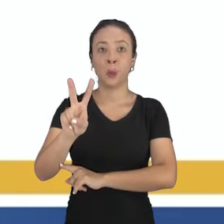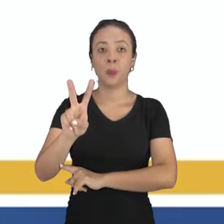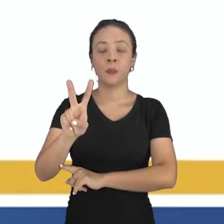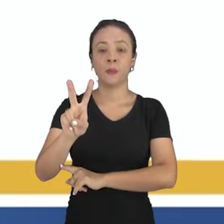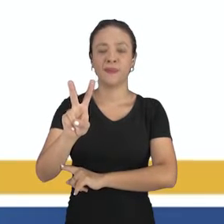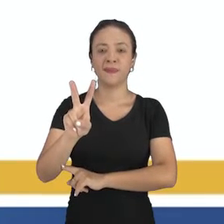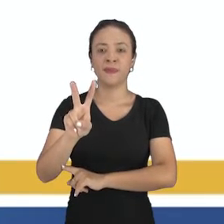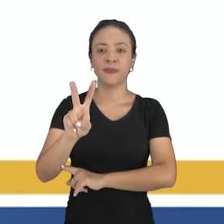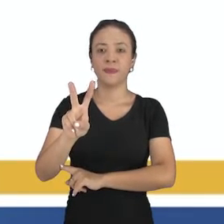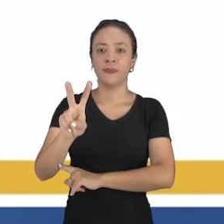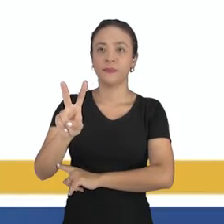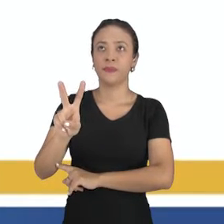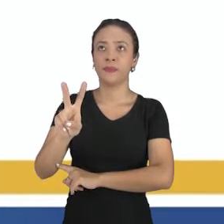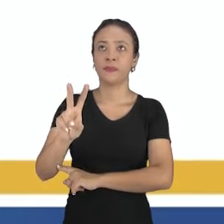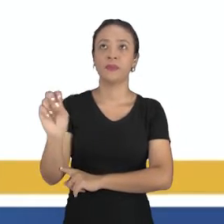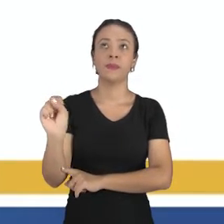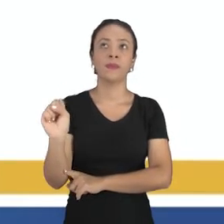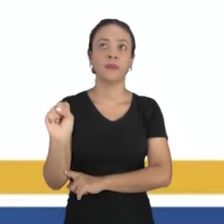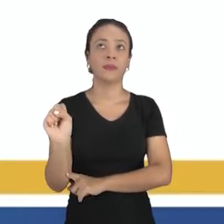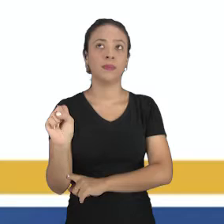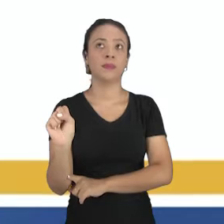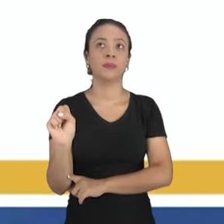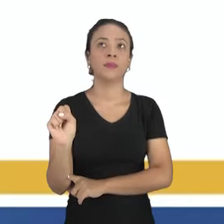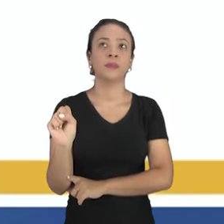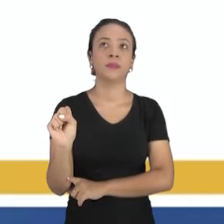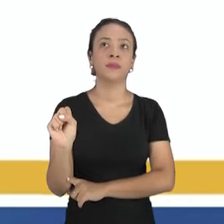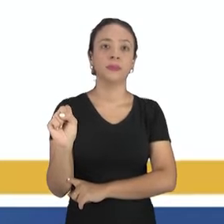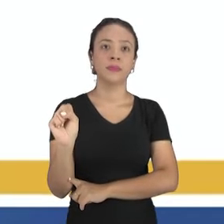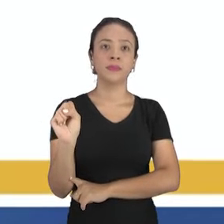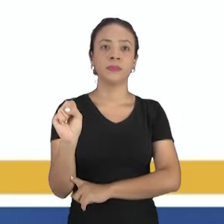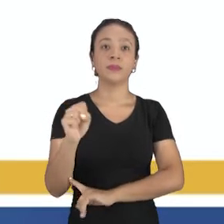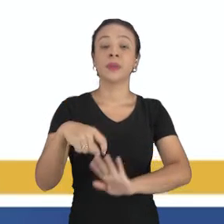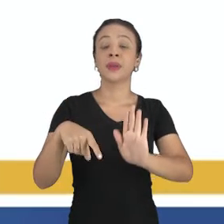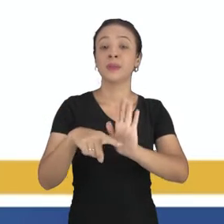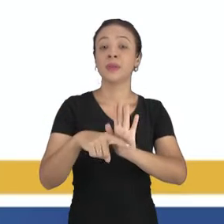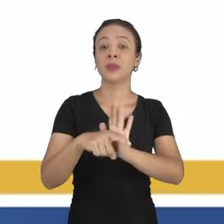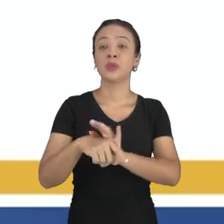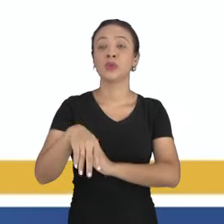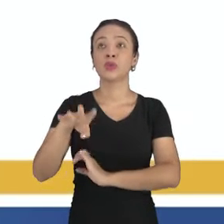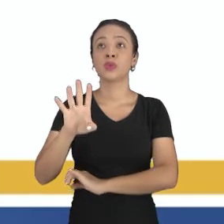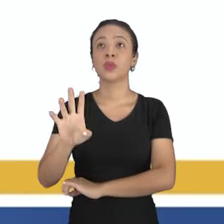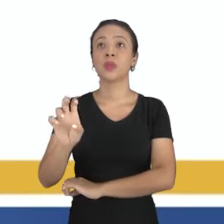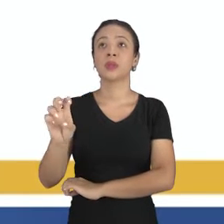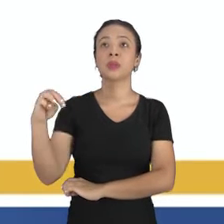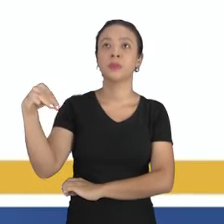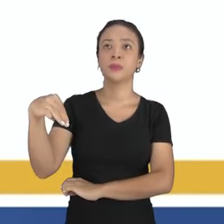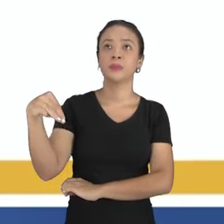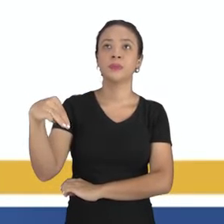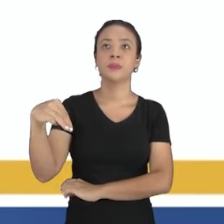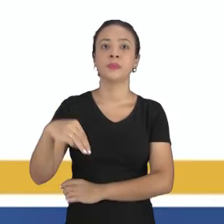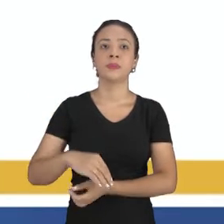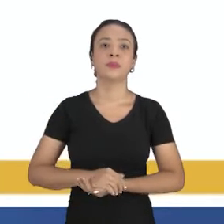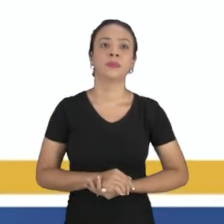tá há 54 minutos e 32 segundos - 45